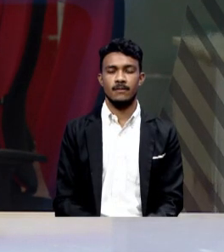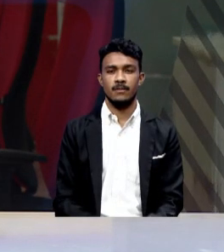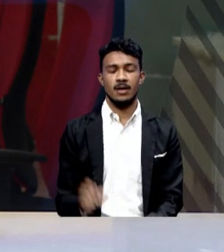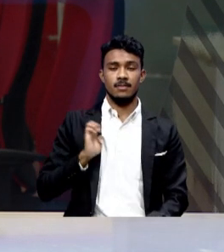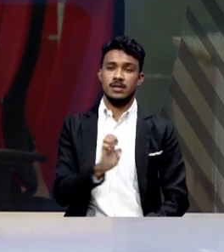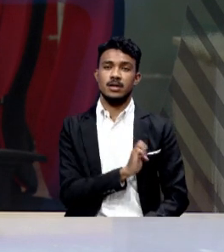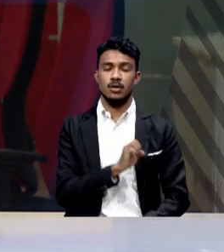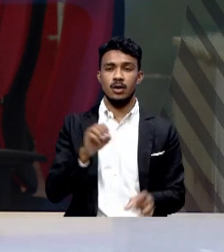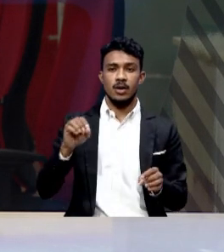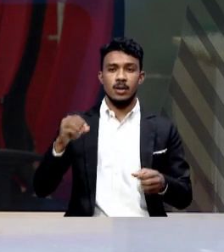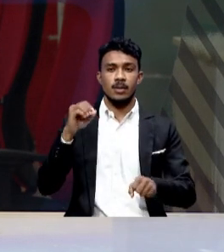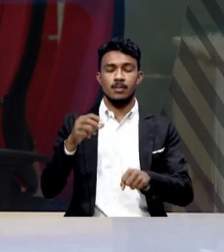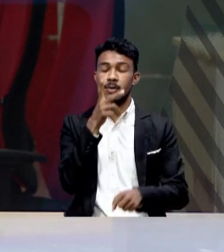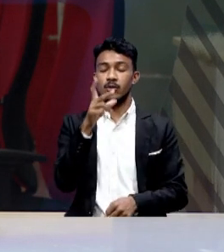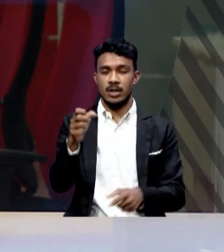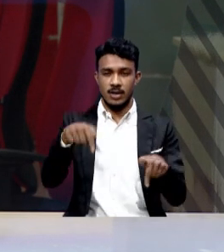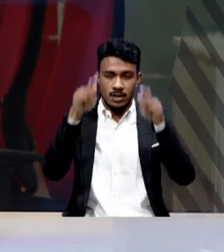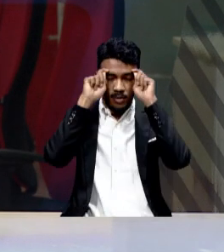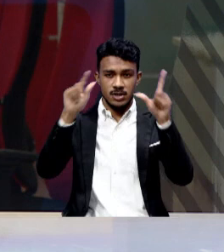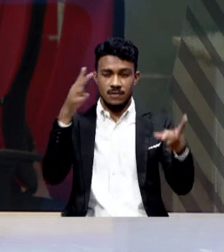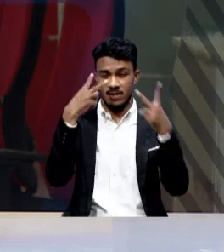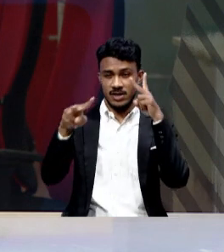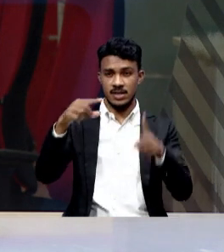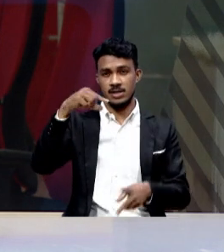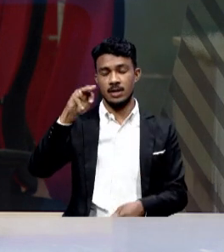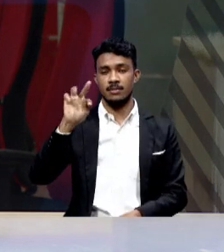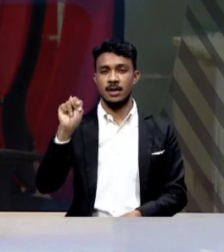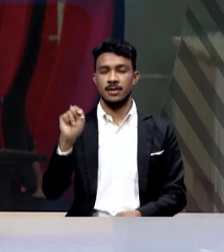embaixadora Portugal em Timor-Leste visita Yemen.